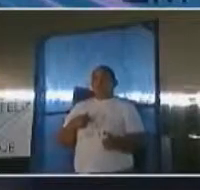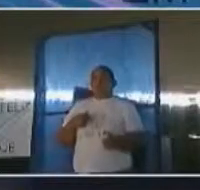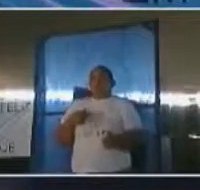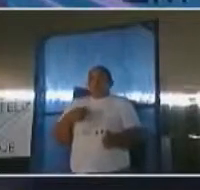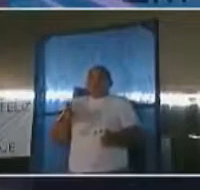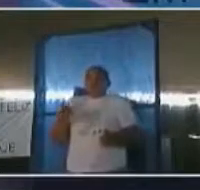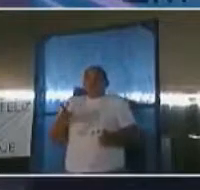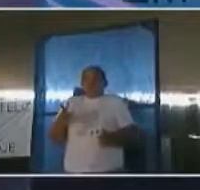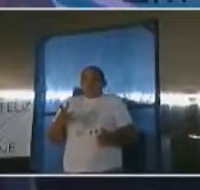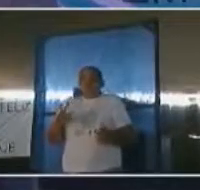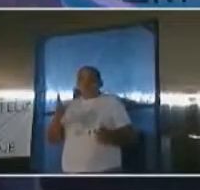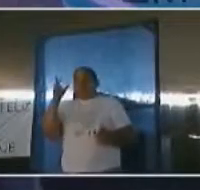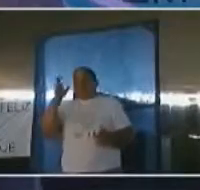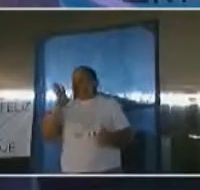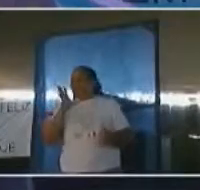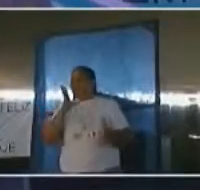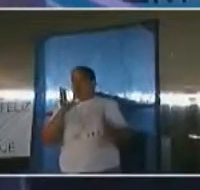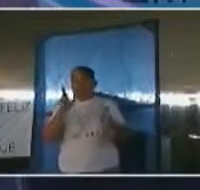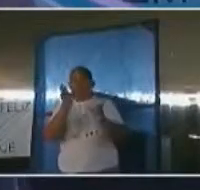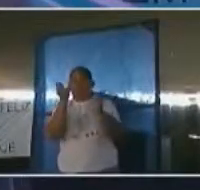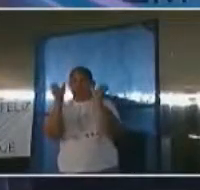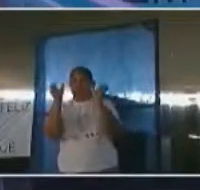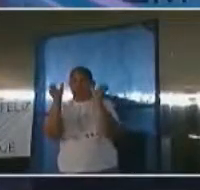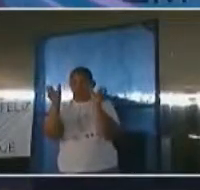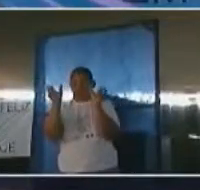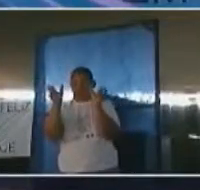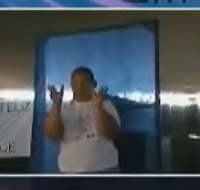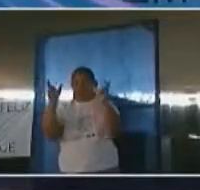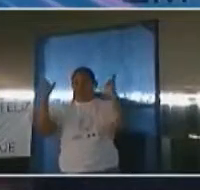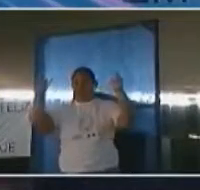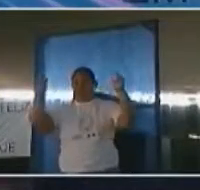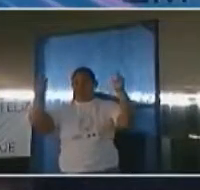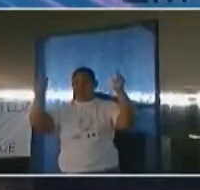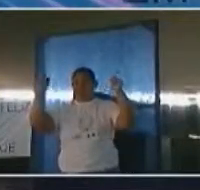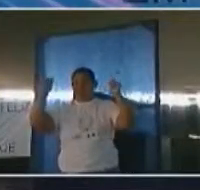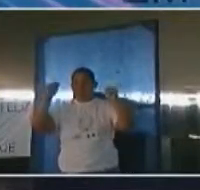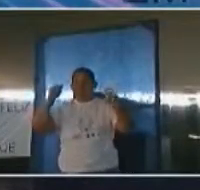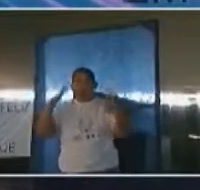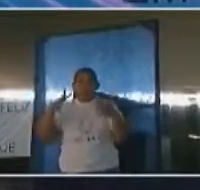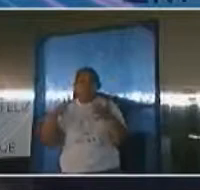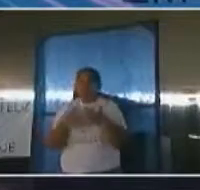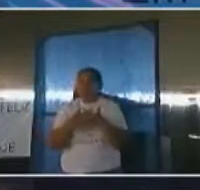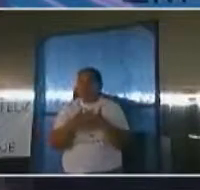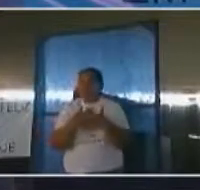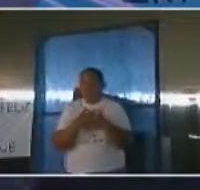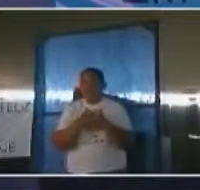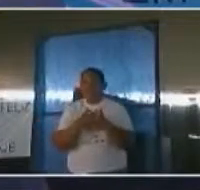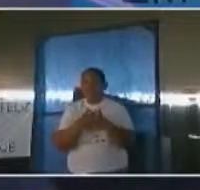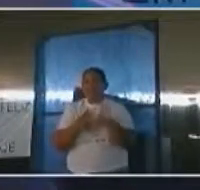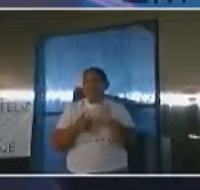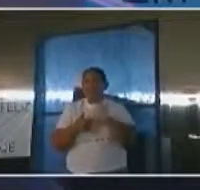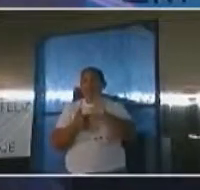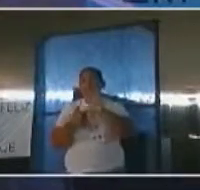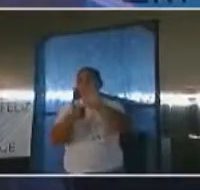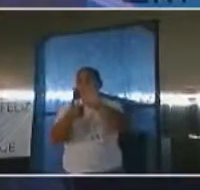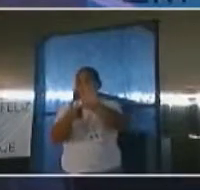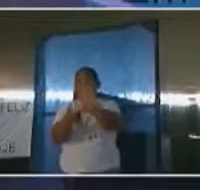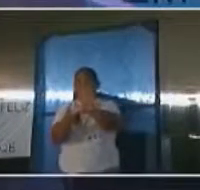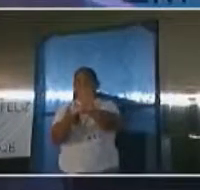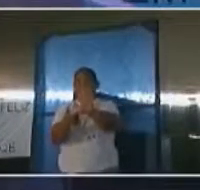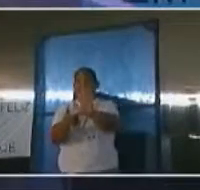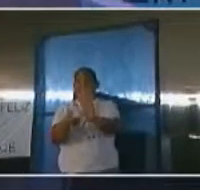Os dois que me antecederam fizeram as suas abordagens extremamente interessantes e já disseram praticamente tudo.